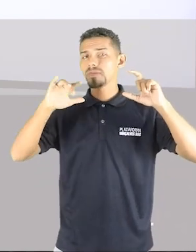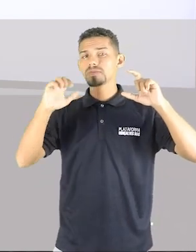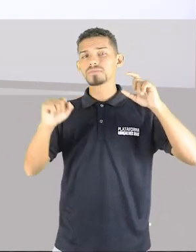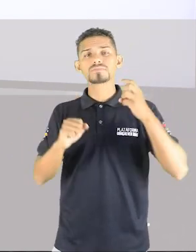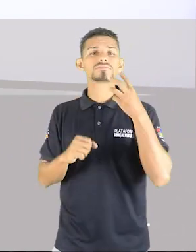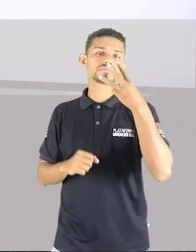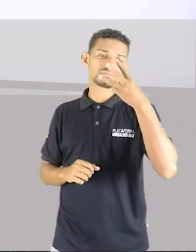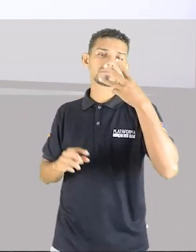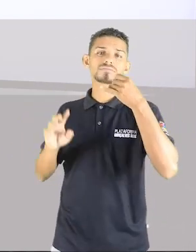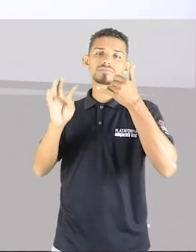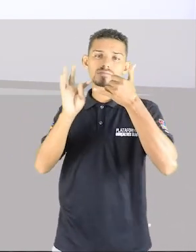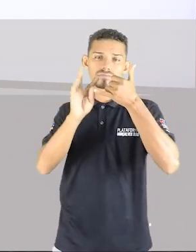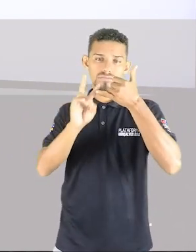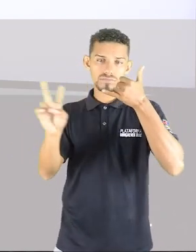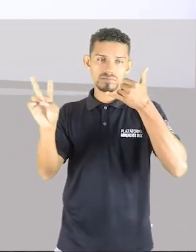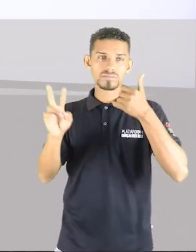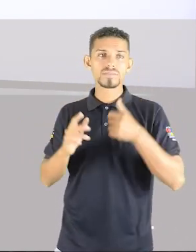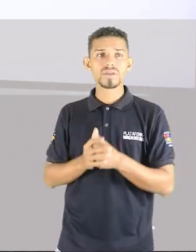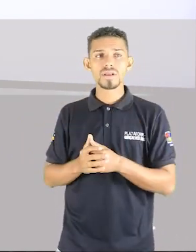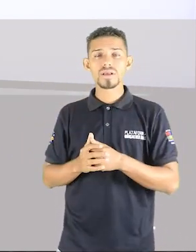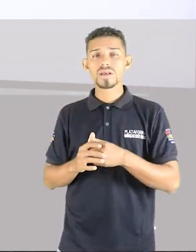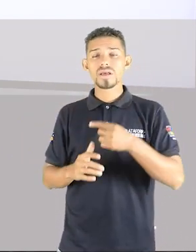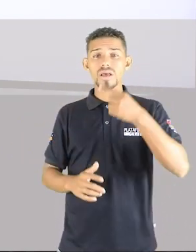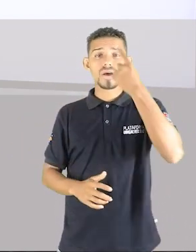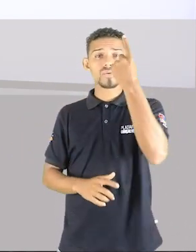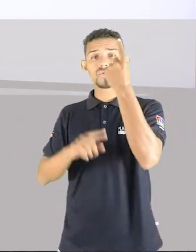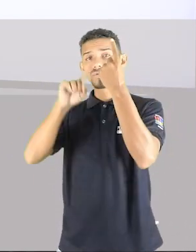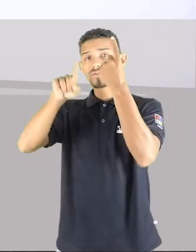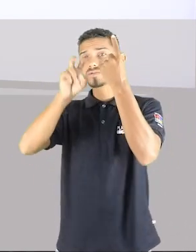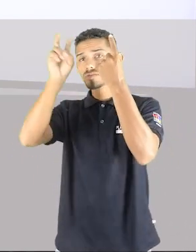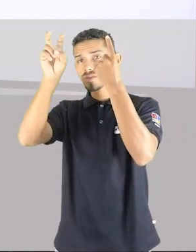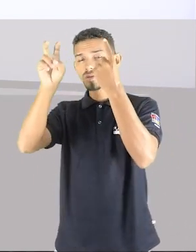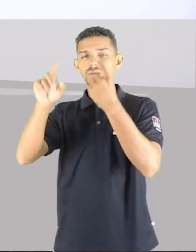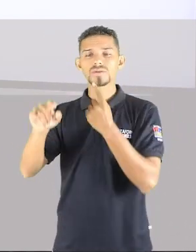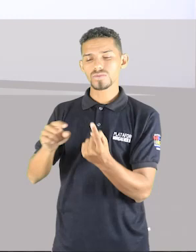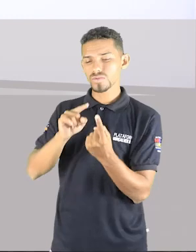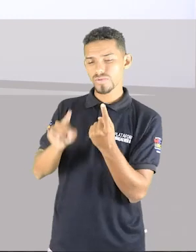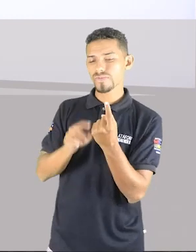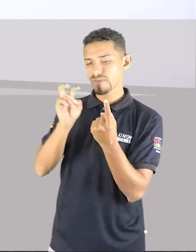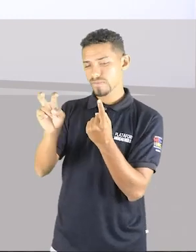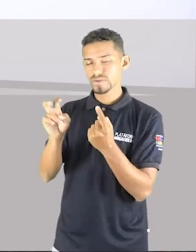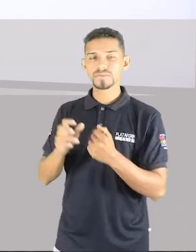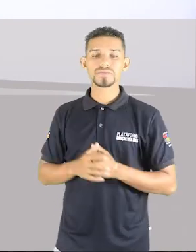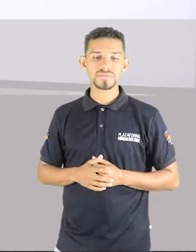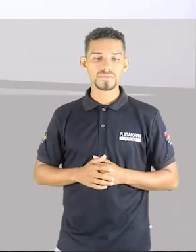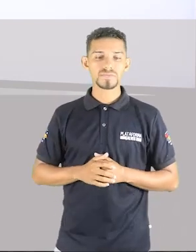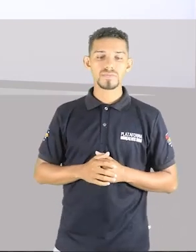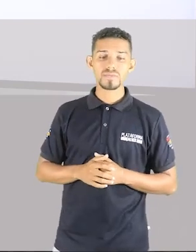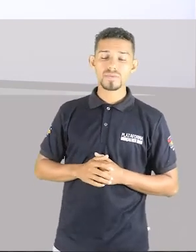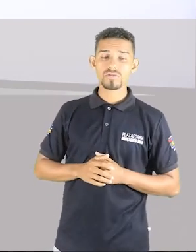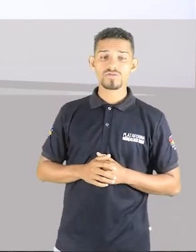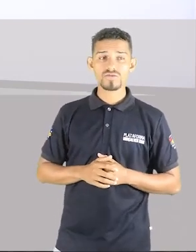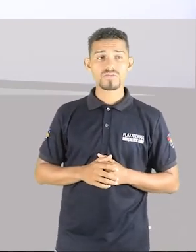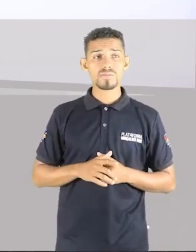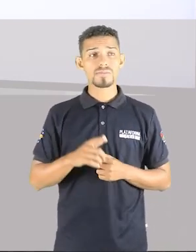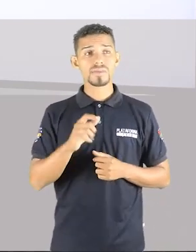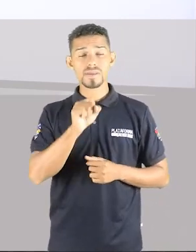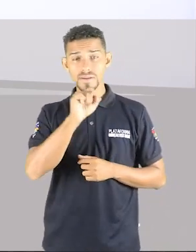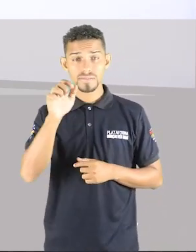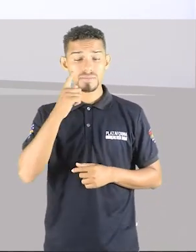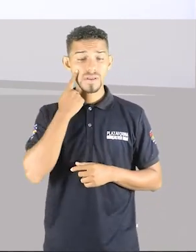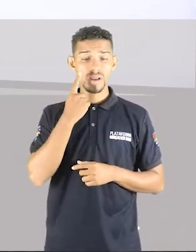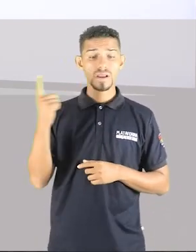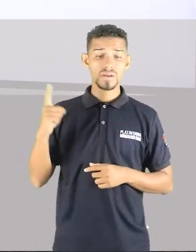V aí vai ser 1 V me para essa e 1,5 para essa nessa Associação se a